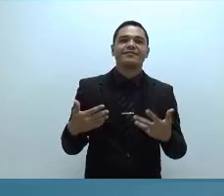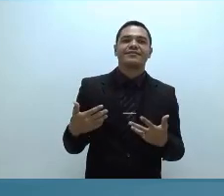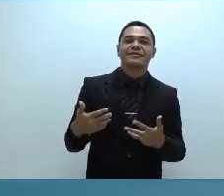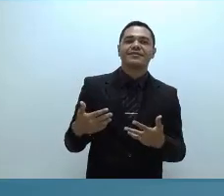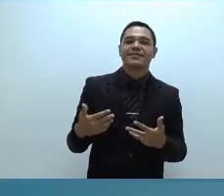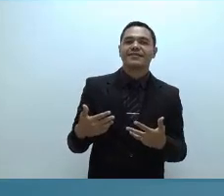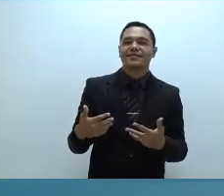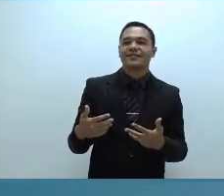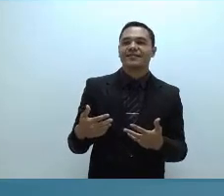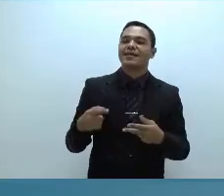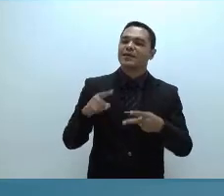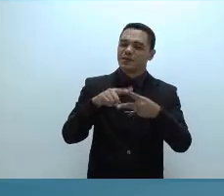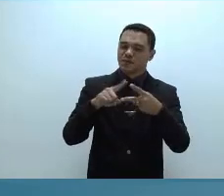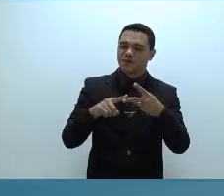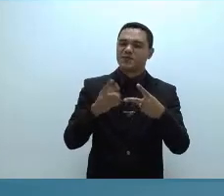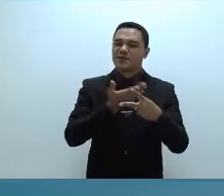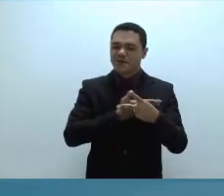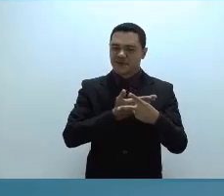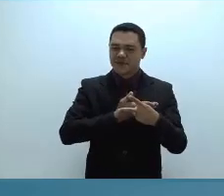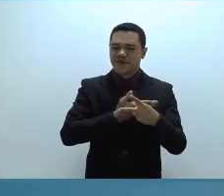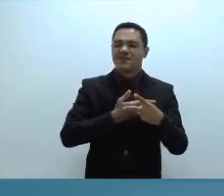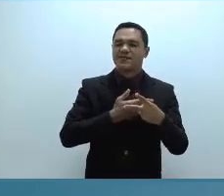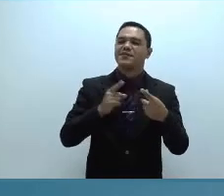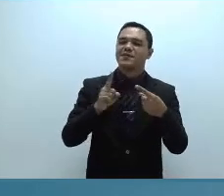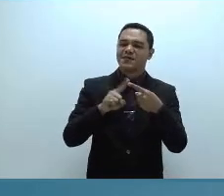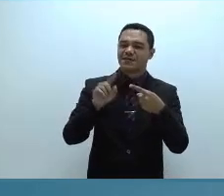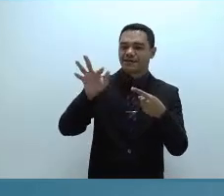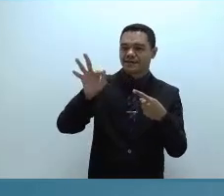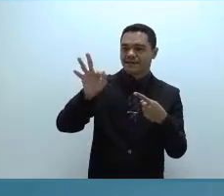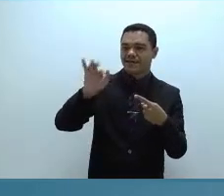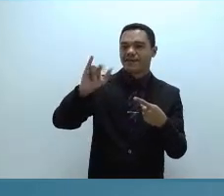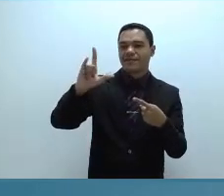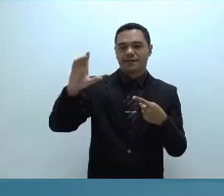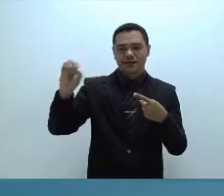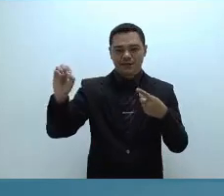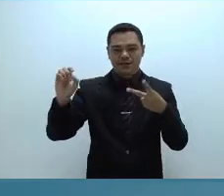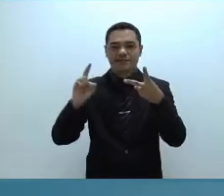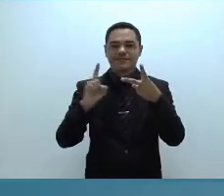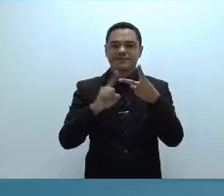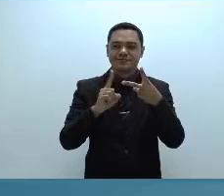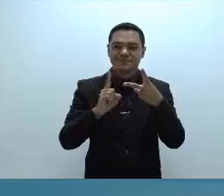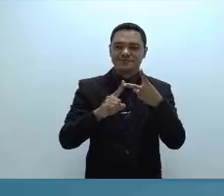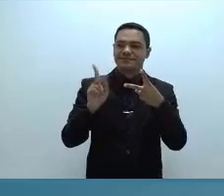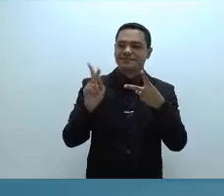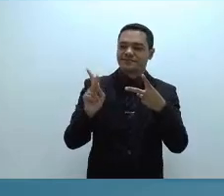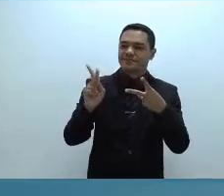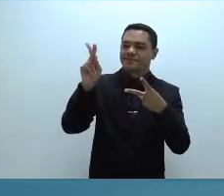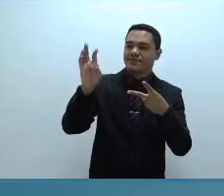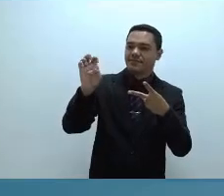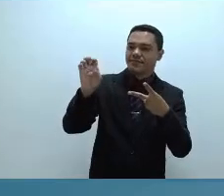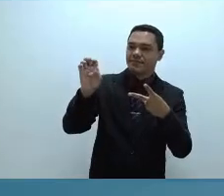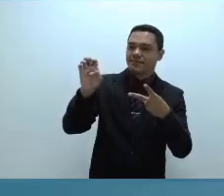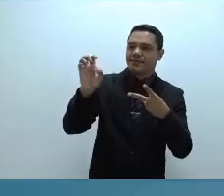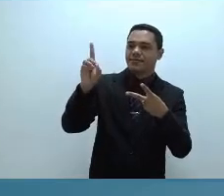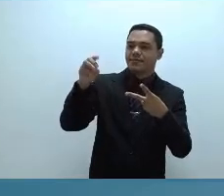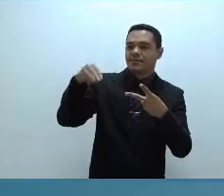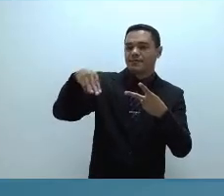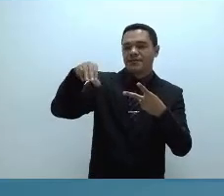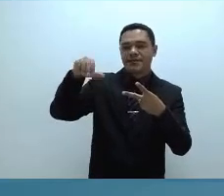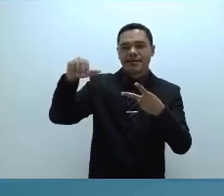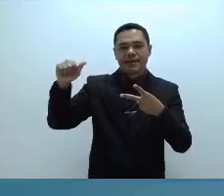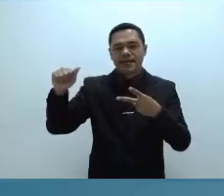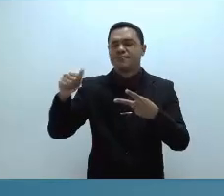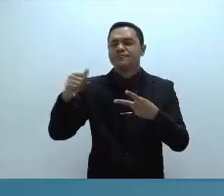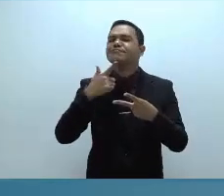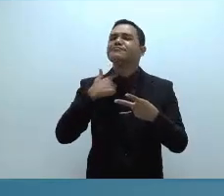Kédia também. Então, desejar toda a felicidade do mundo. São duas grandes colegas, grandes amigas. Um grande